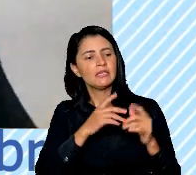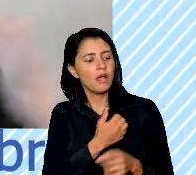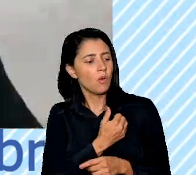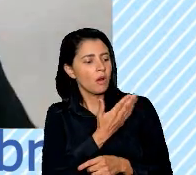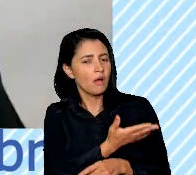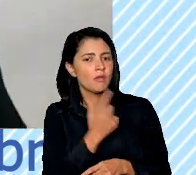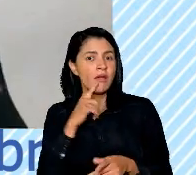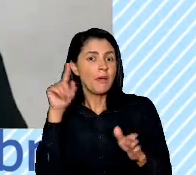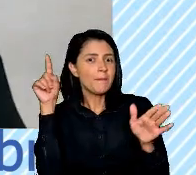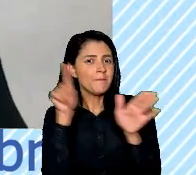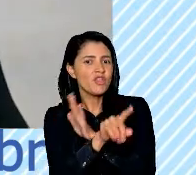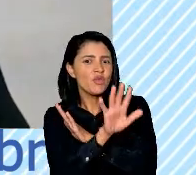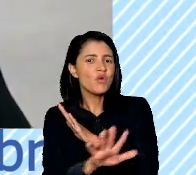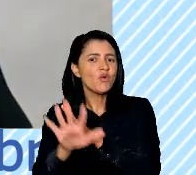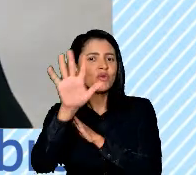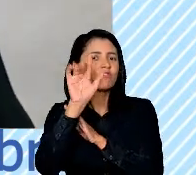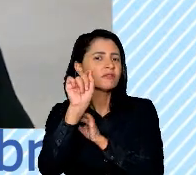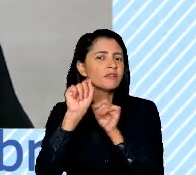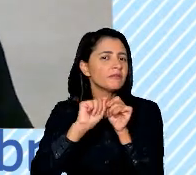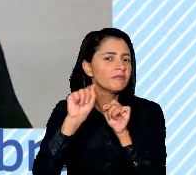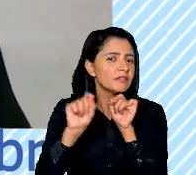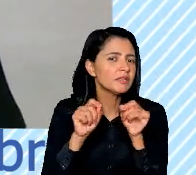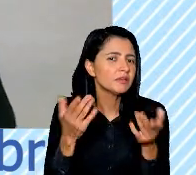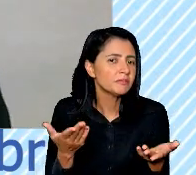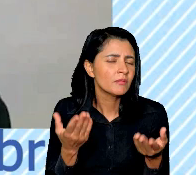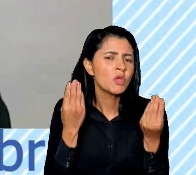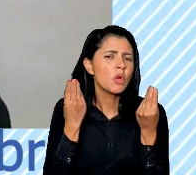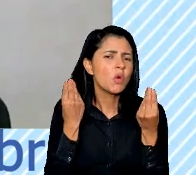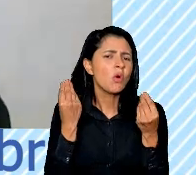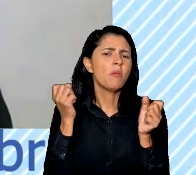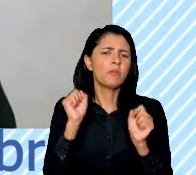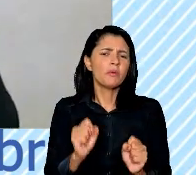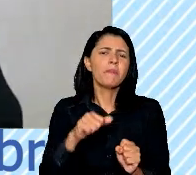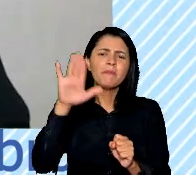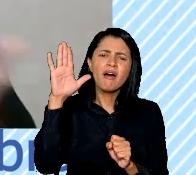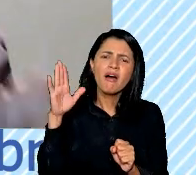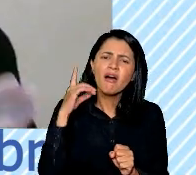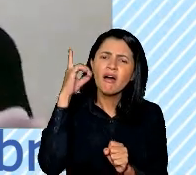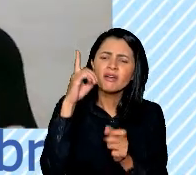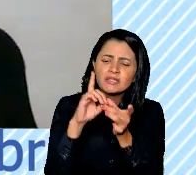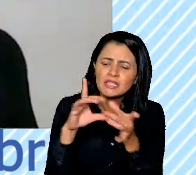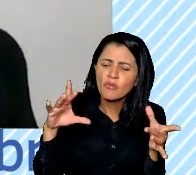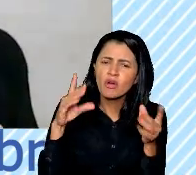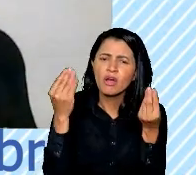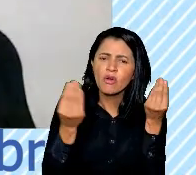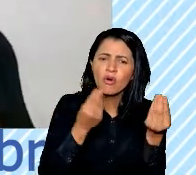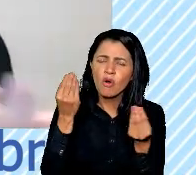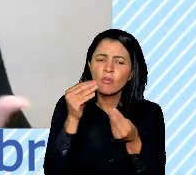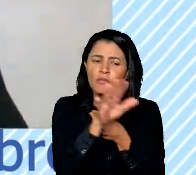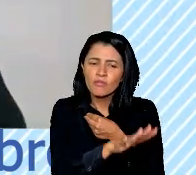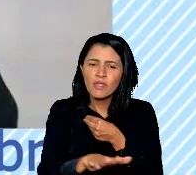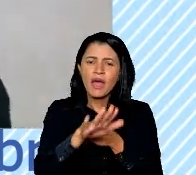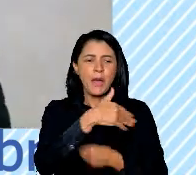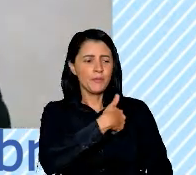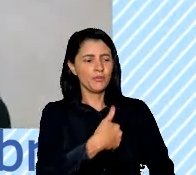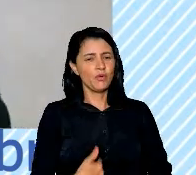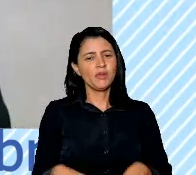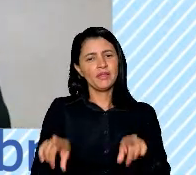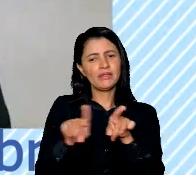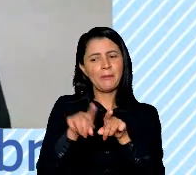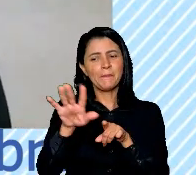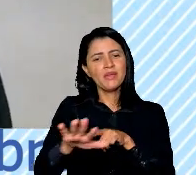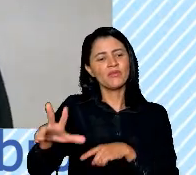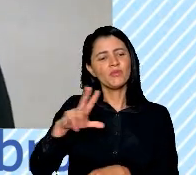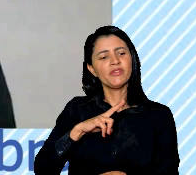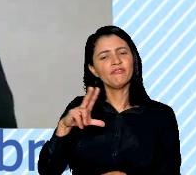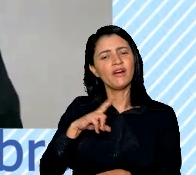pergunta ampla, geral e restrita: o que fazer? Como podemos ser mais democráticos? Não só na esfera pública, como também no âmbito